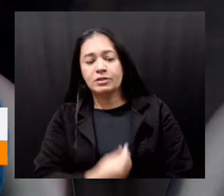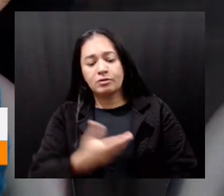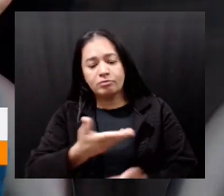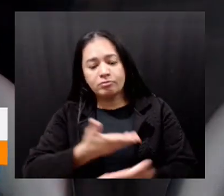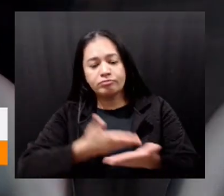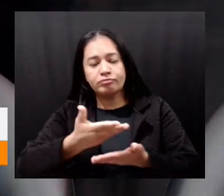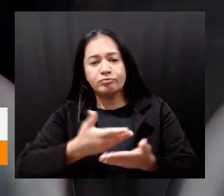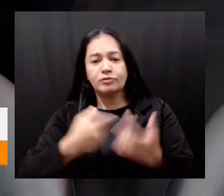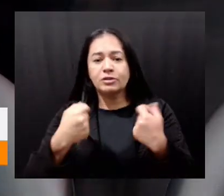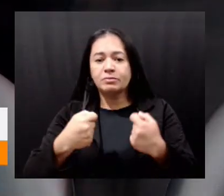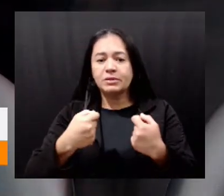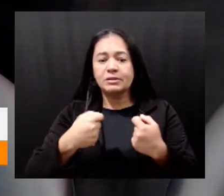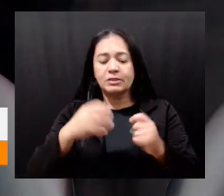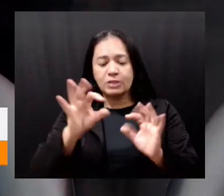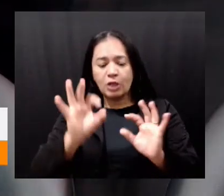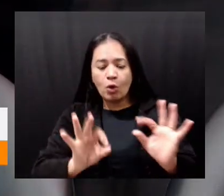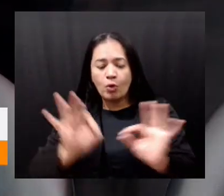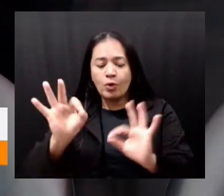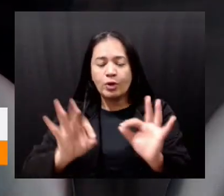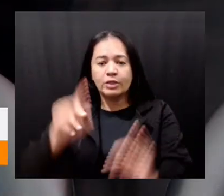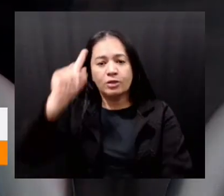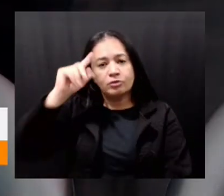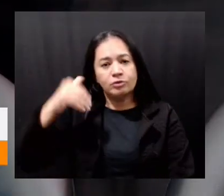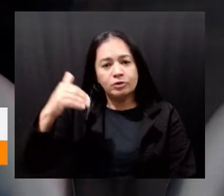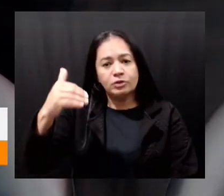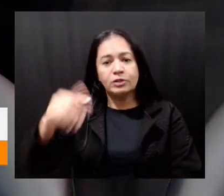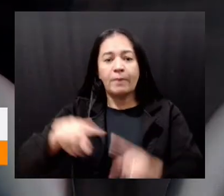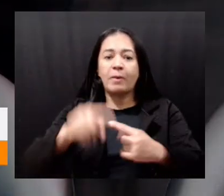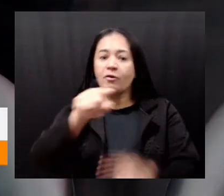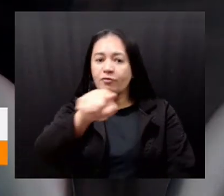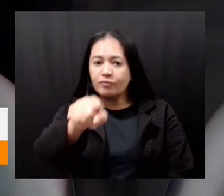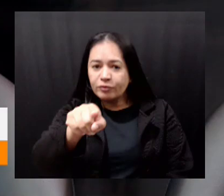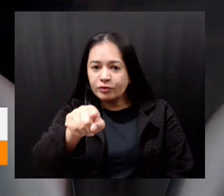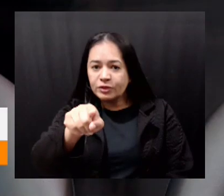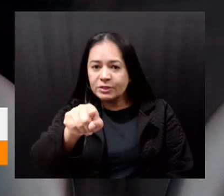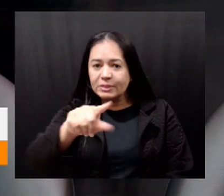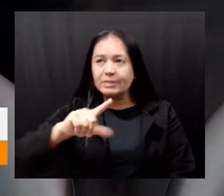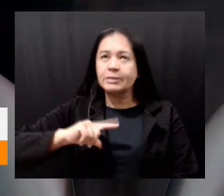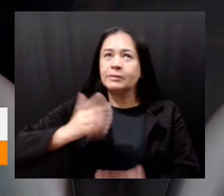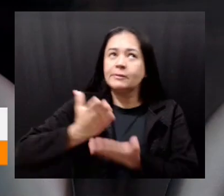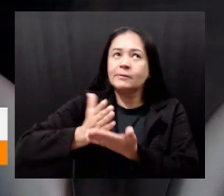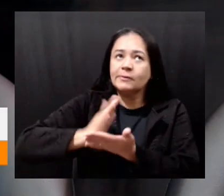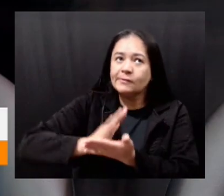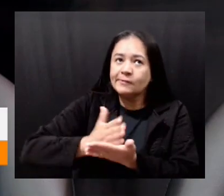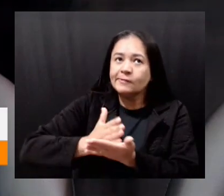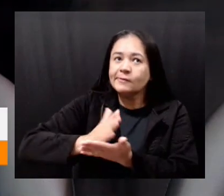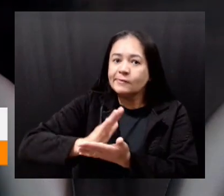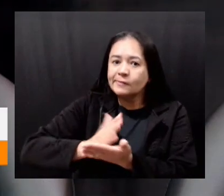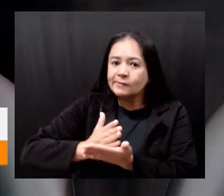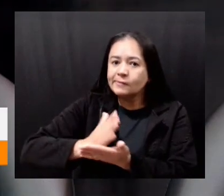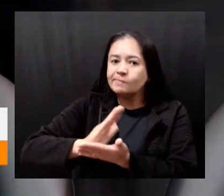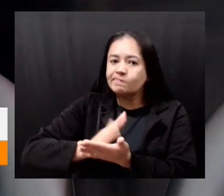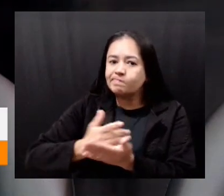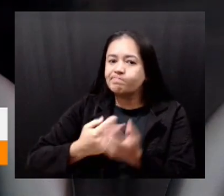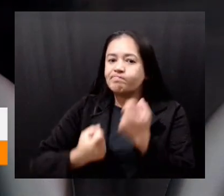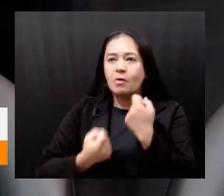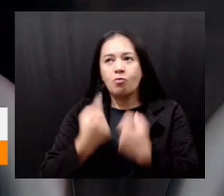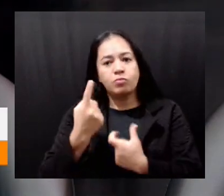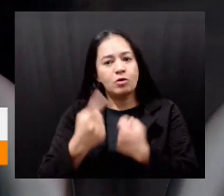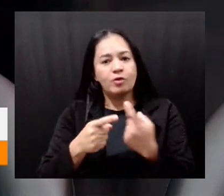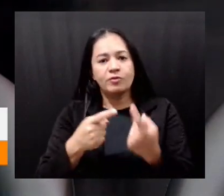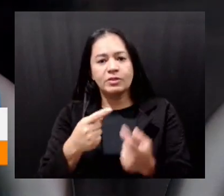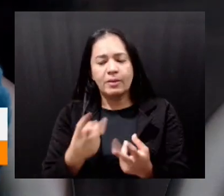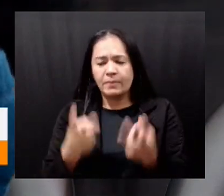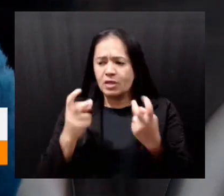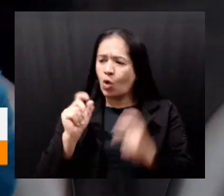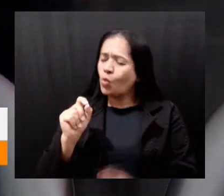mas você tem uma coisa ali que te incomoda, alguma coisa que te deixa desconfortável, que você vai vendo e você fala, o que é isso? É